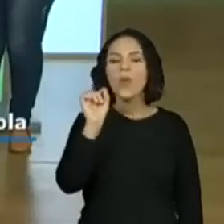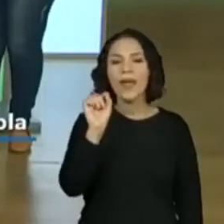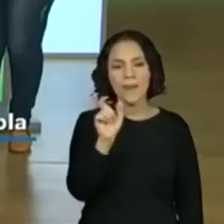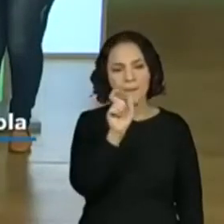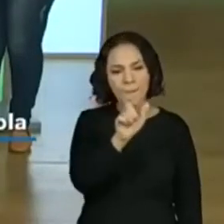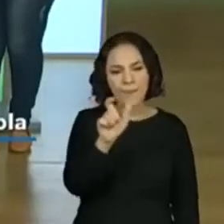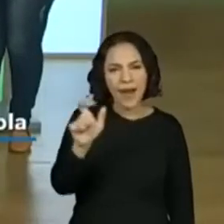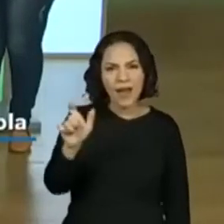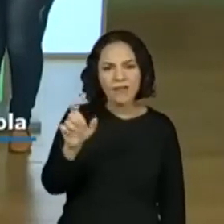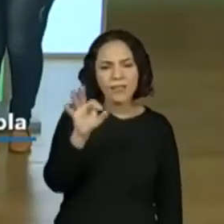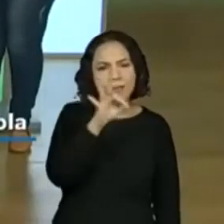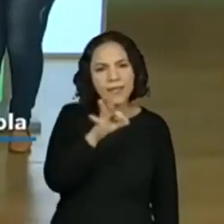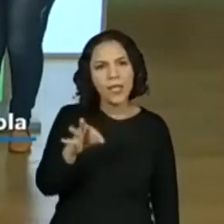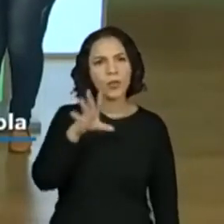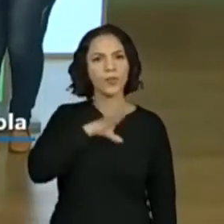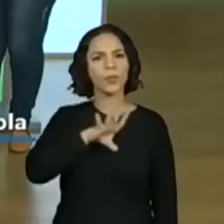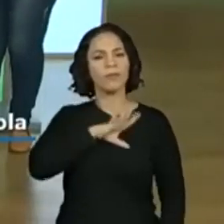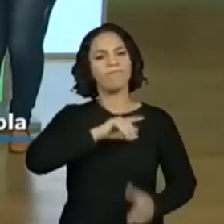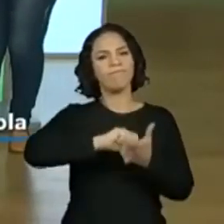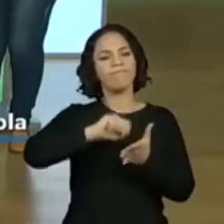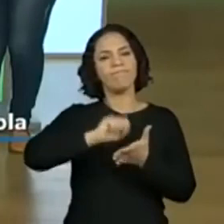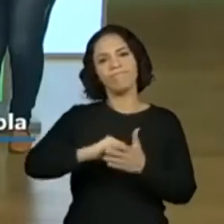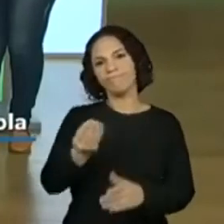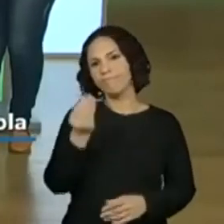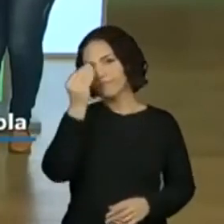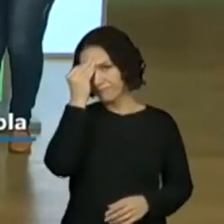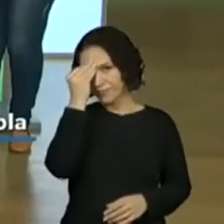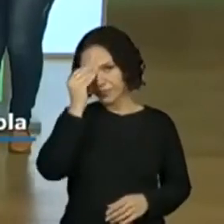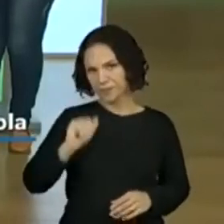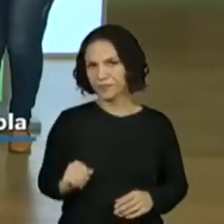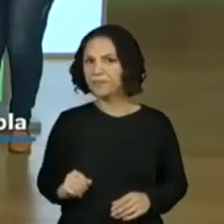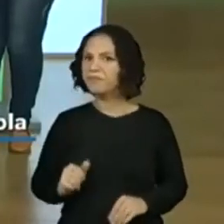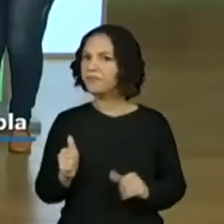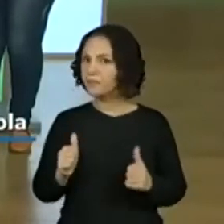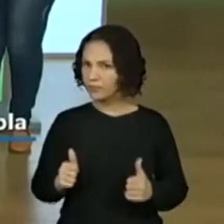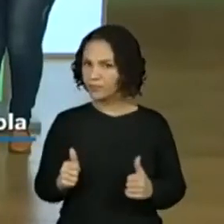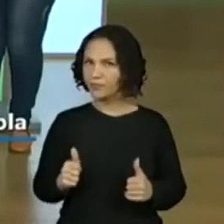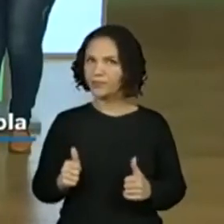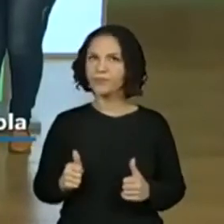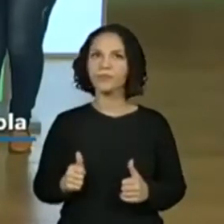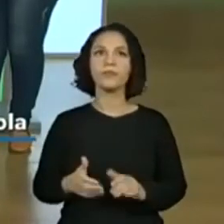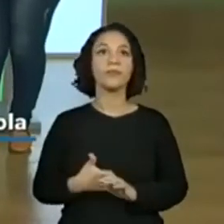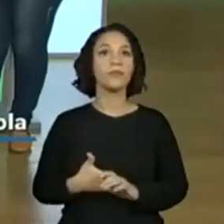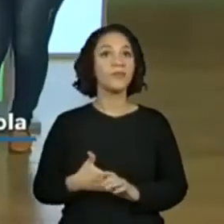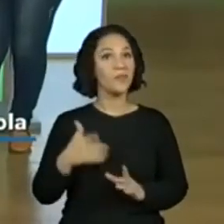Muito perfeito? Bom. Professora Vivi. Oi. Pra terminar essa parte que a gente tá...